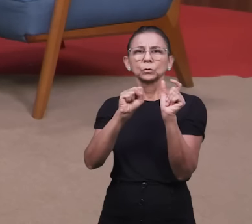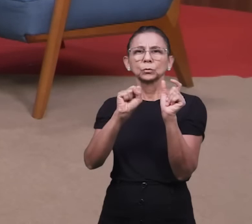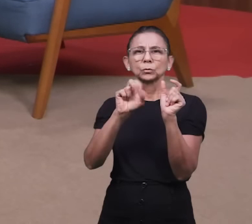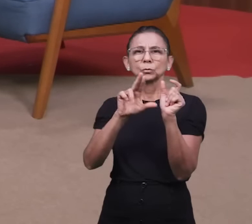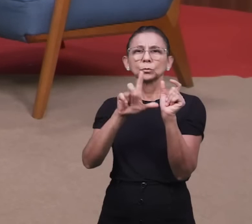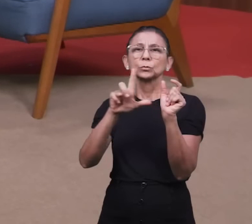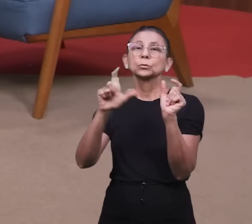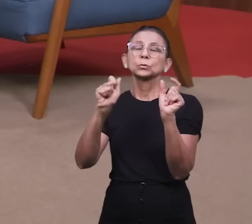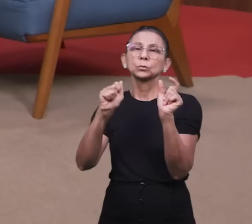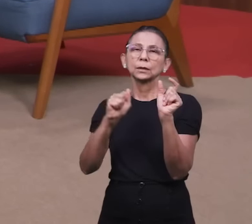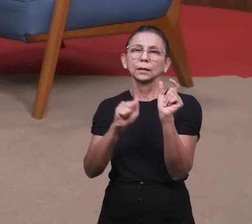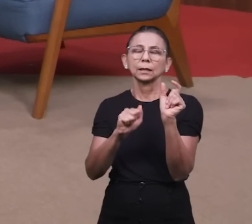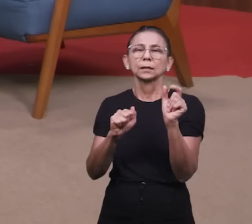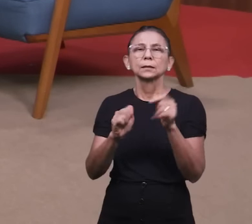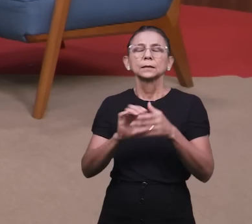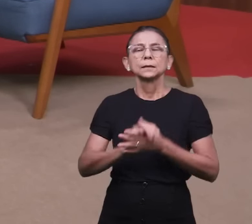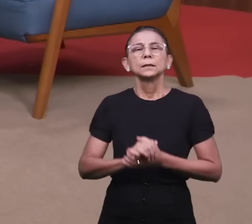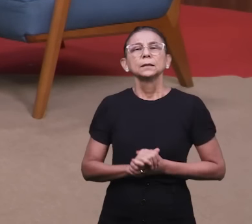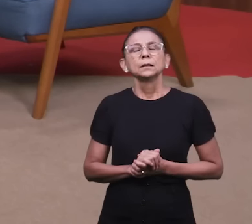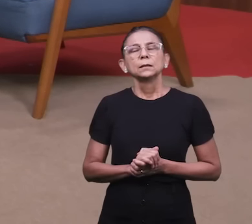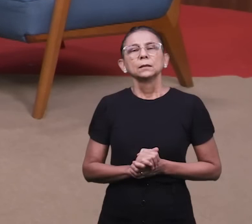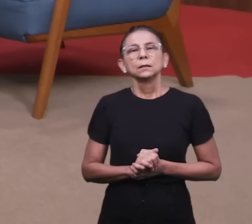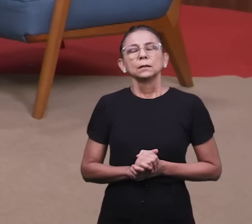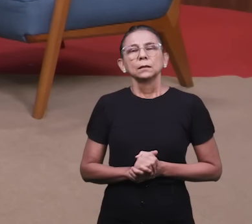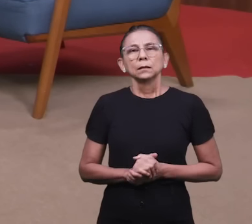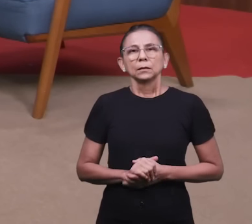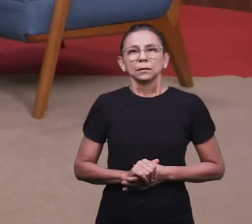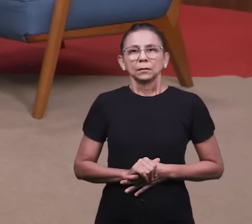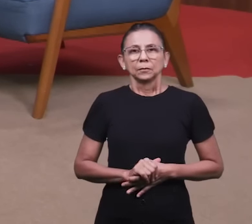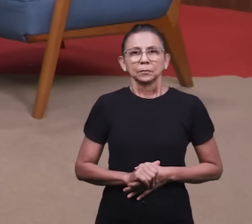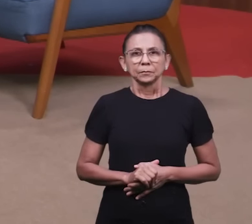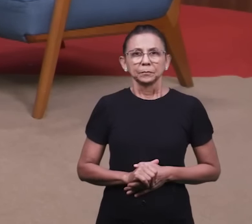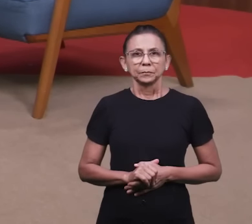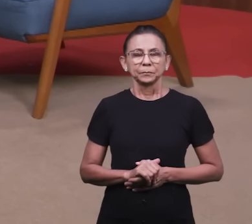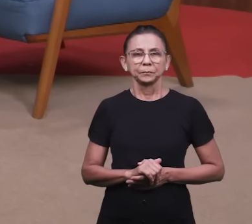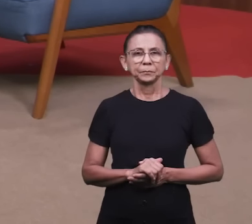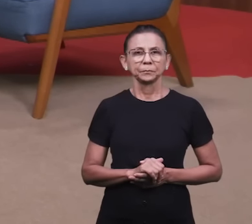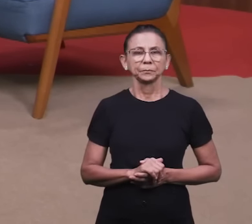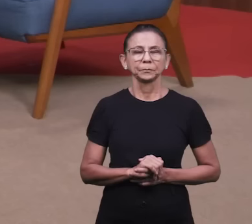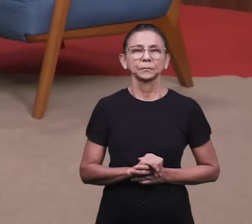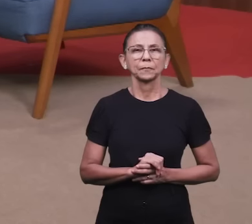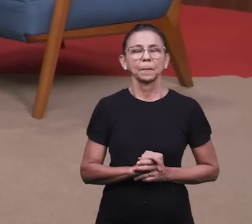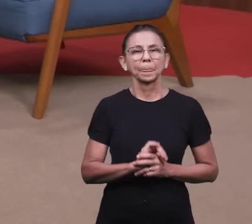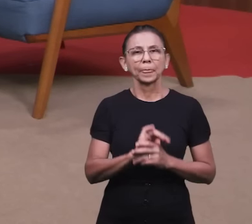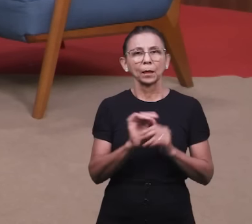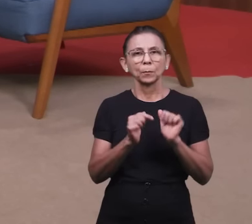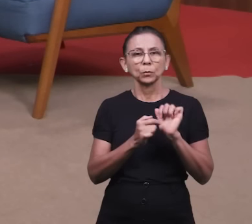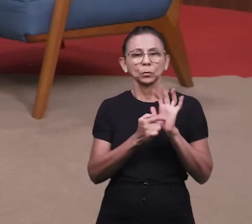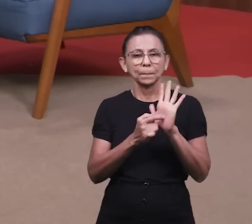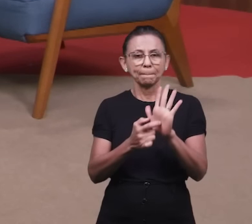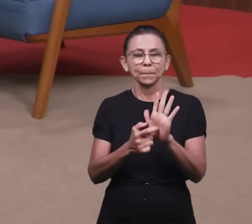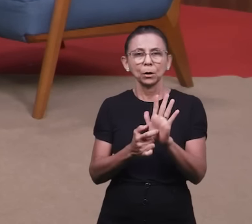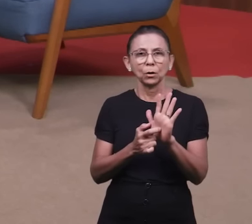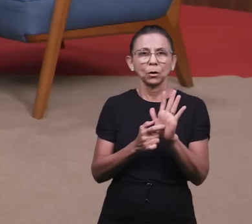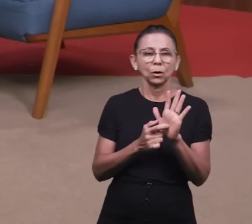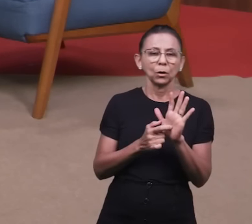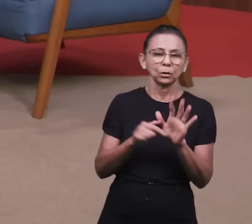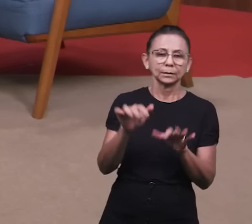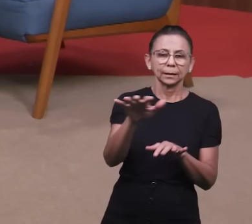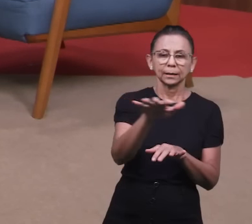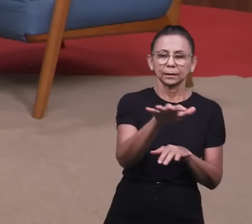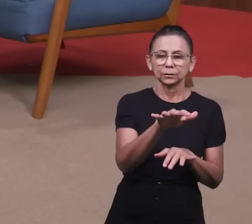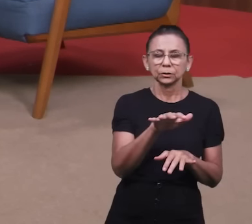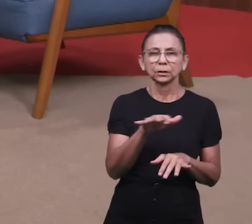algo que o espírito santo nos dá né é eu eu juntaria Josias com o restante da cartinha dele De onde